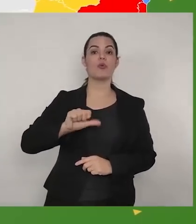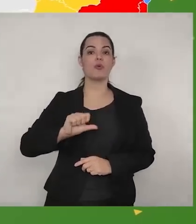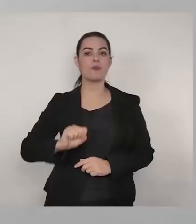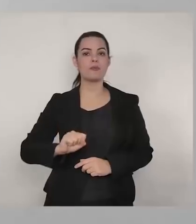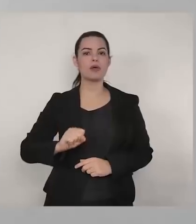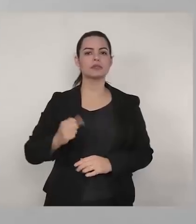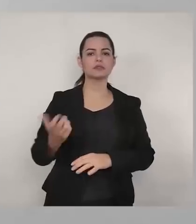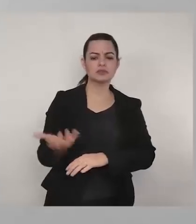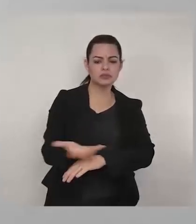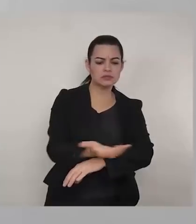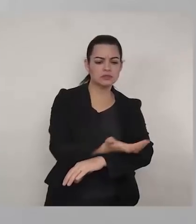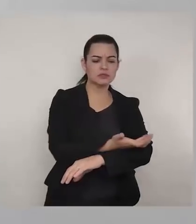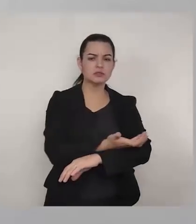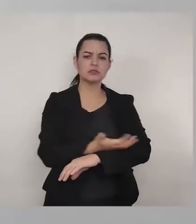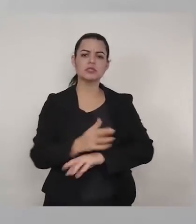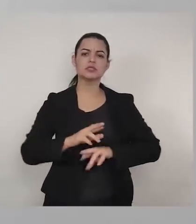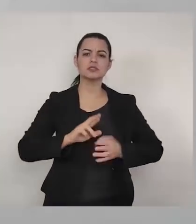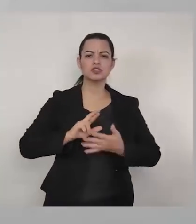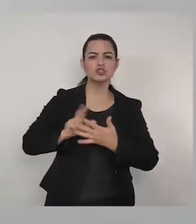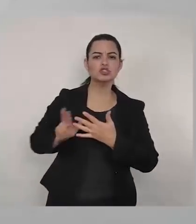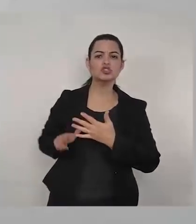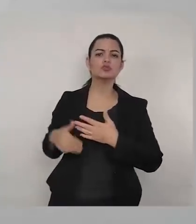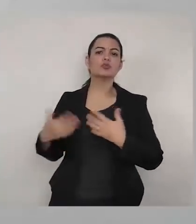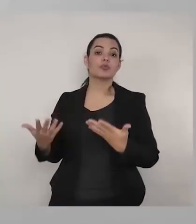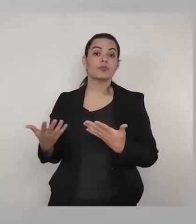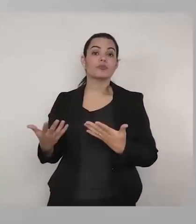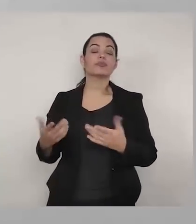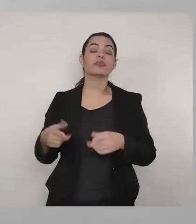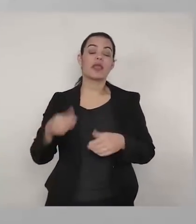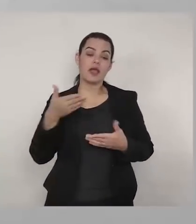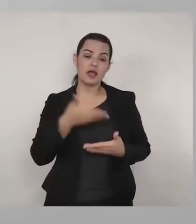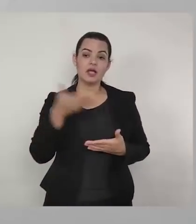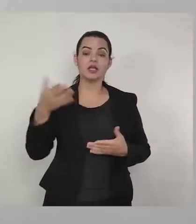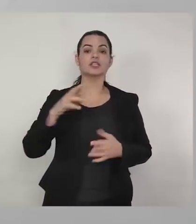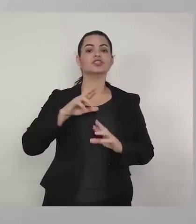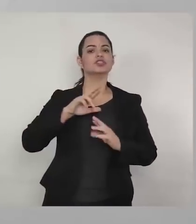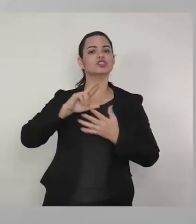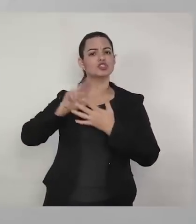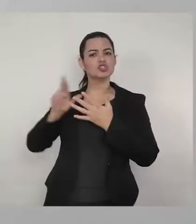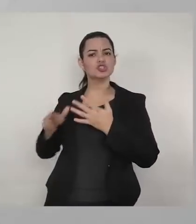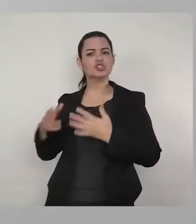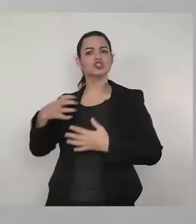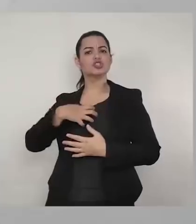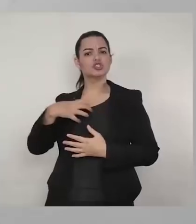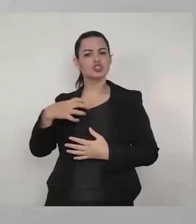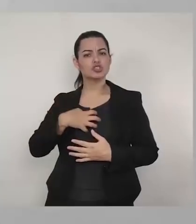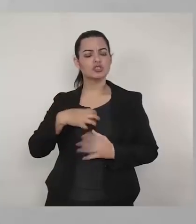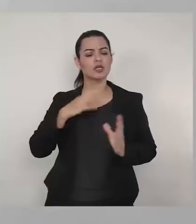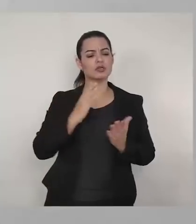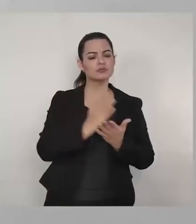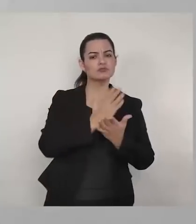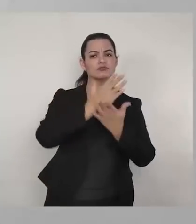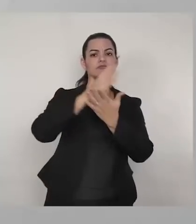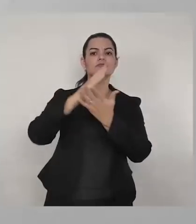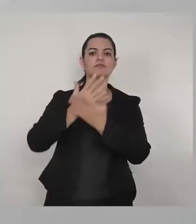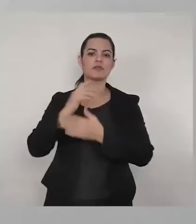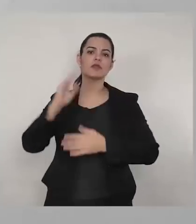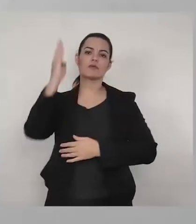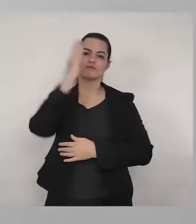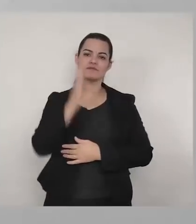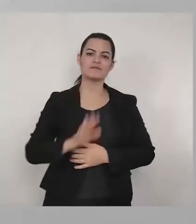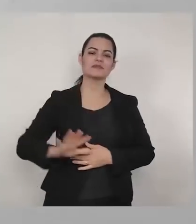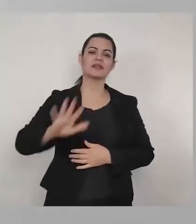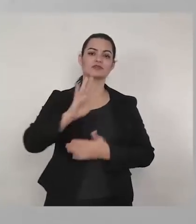Então, essa regionalização também vai fazer com que o Brasil ele seja separado